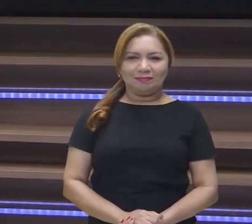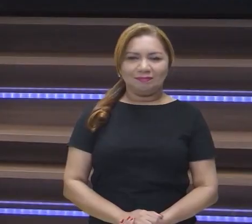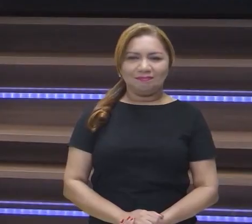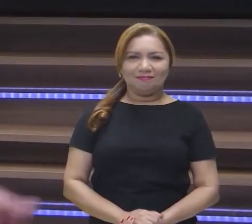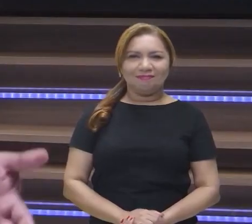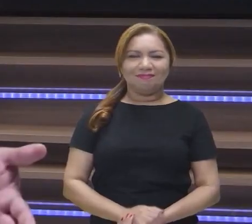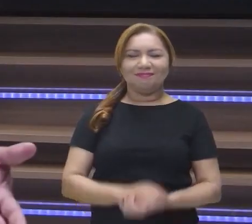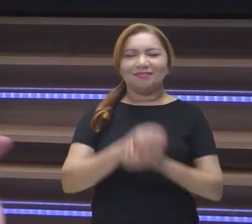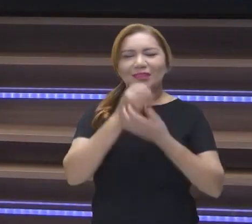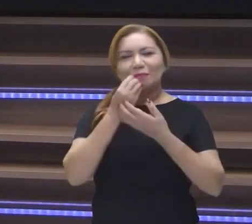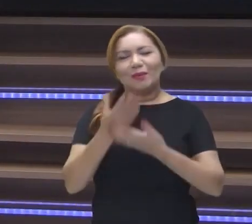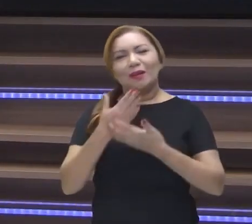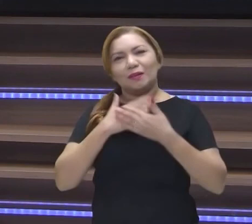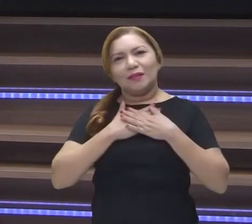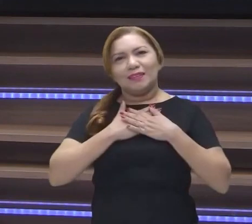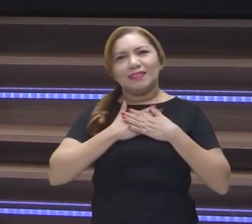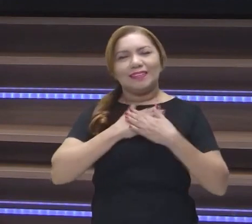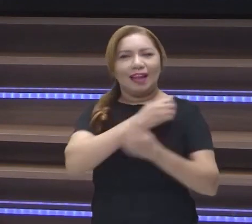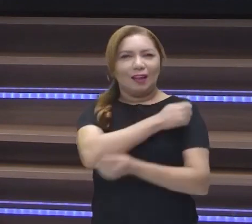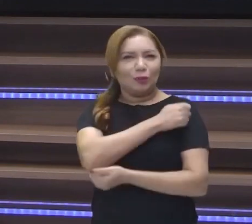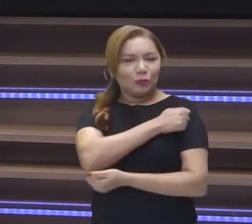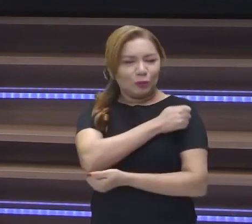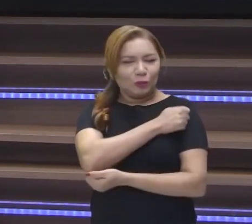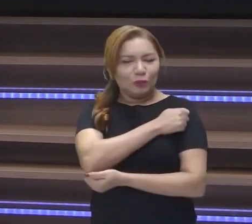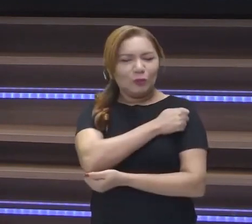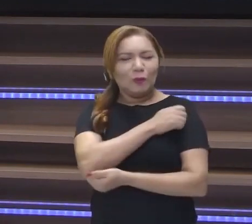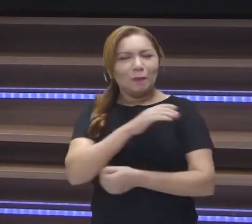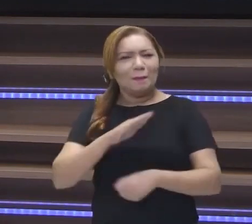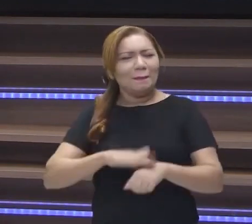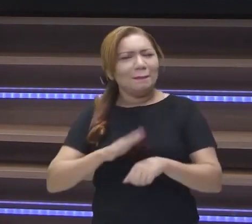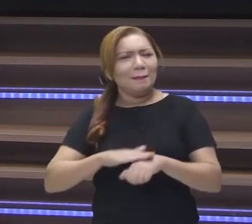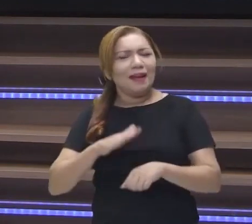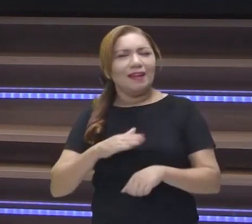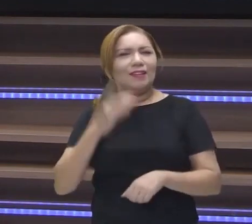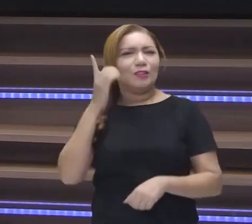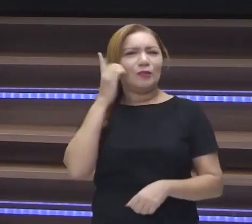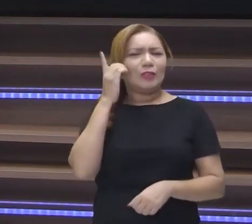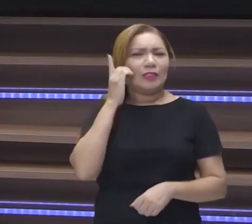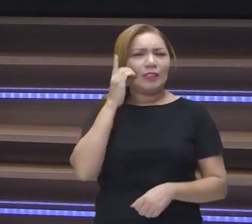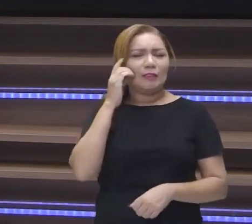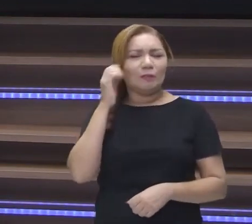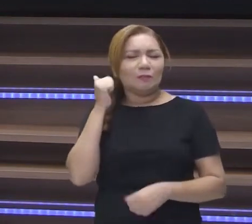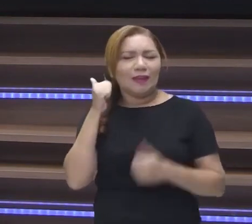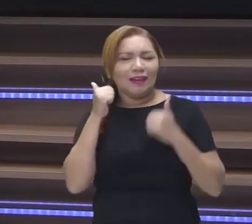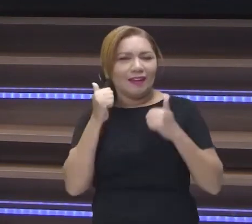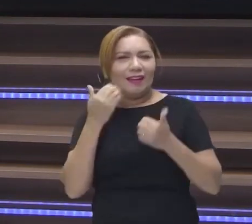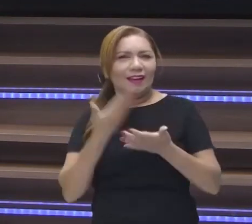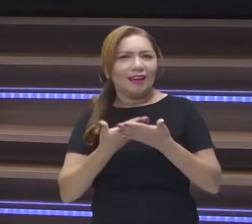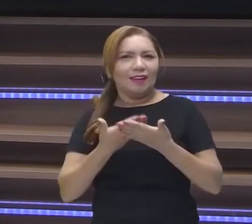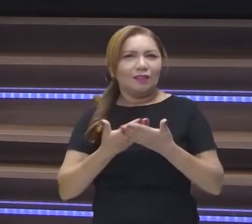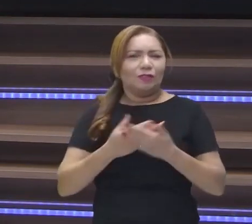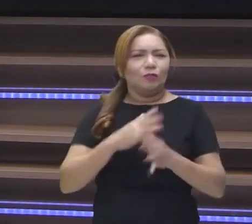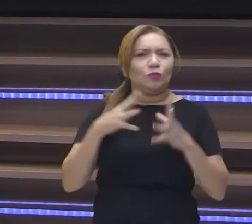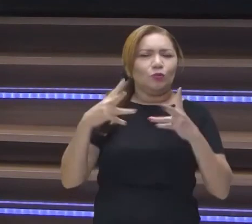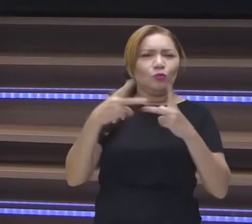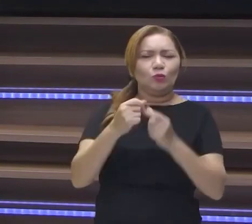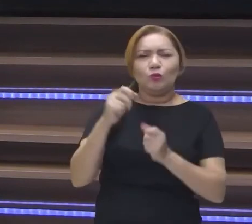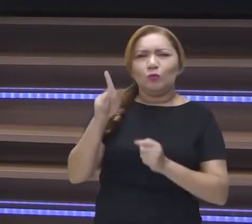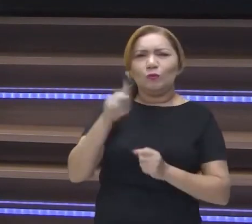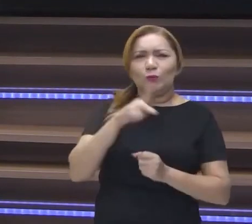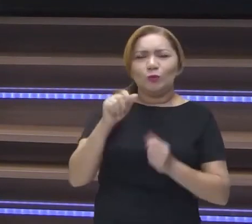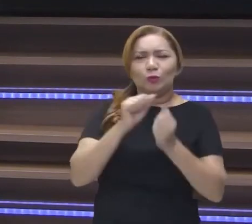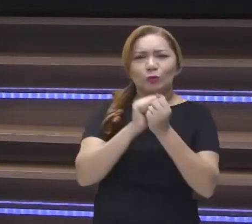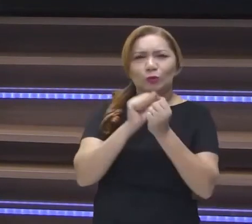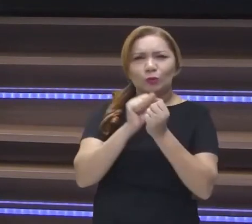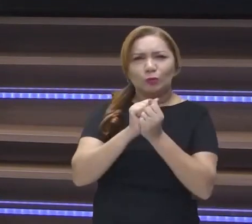Bem, meus queridos alunos, eu quero agradecer aí por mais um dia, mais uma super aula, a parceria de todos os professores que estão conosco,